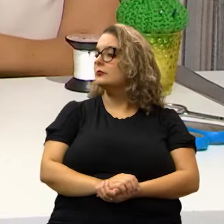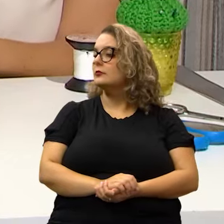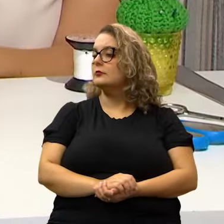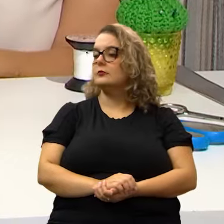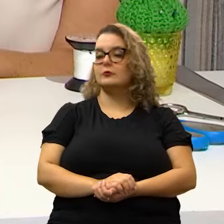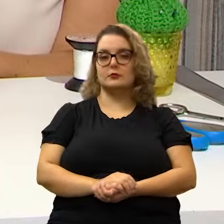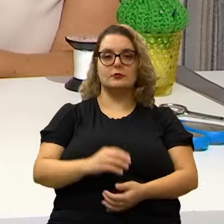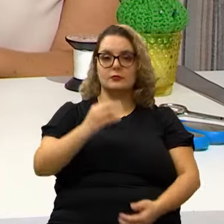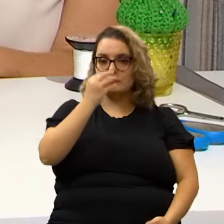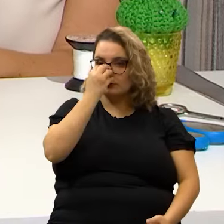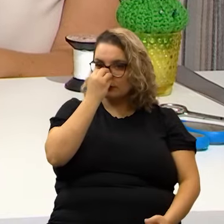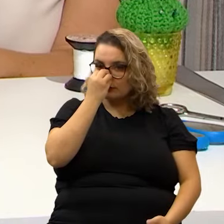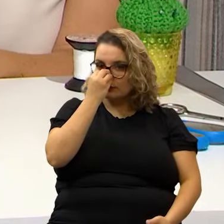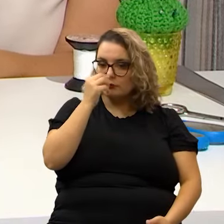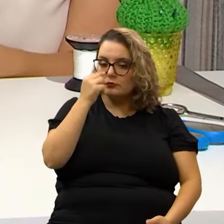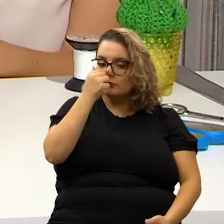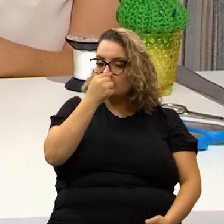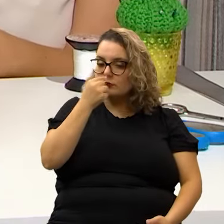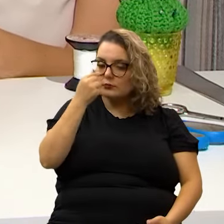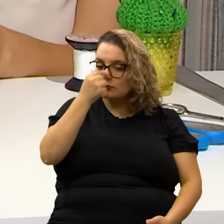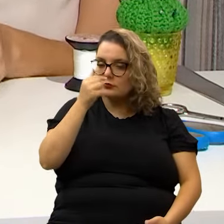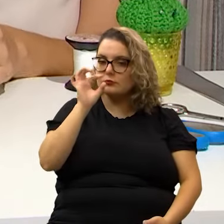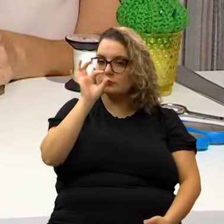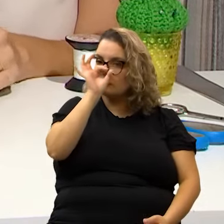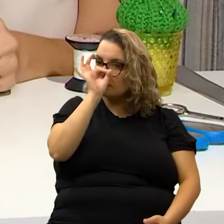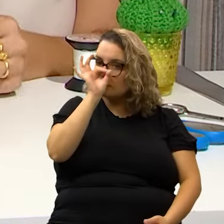Então, para ela ficar bem redondinha.